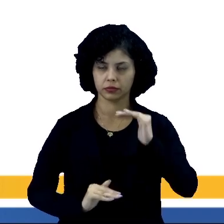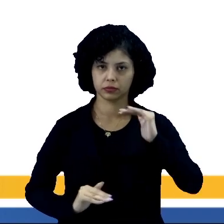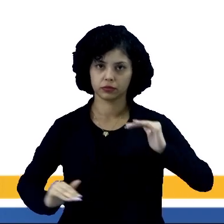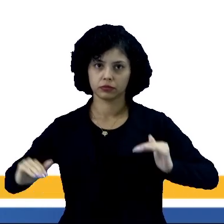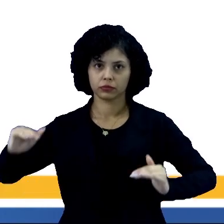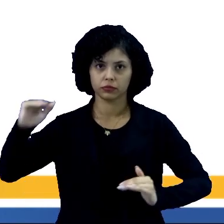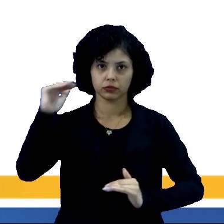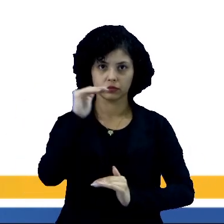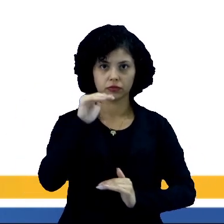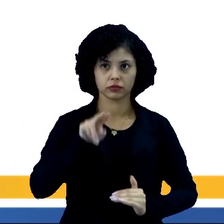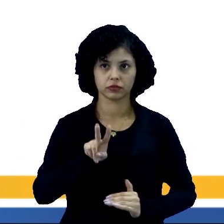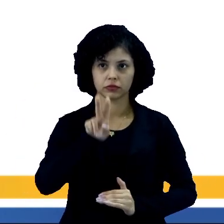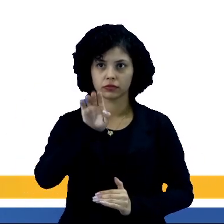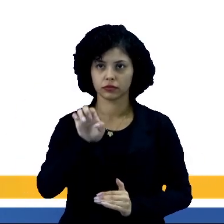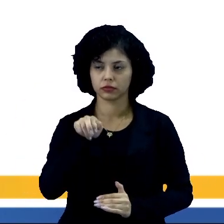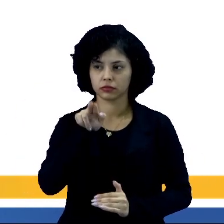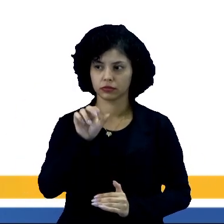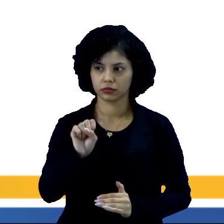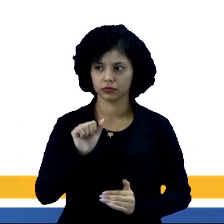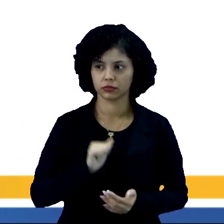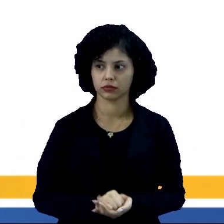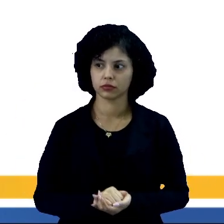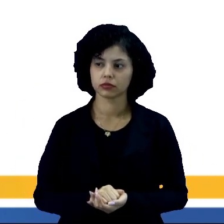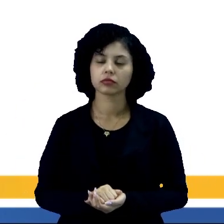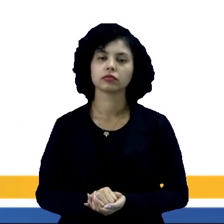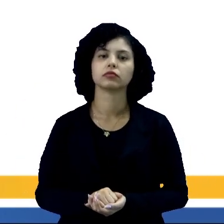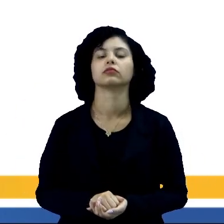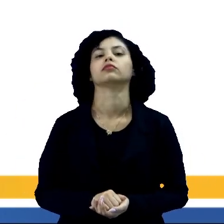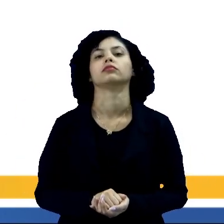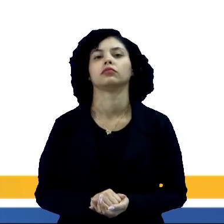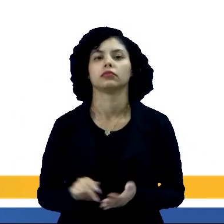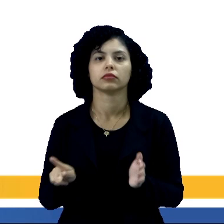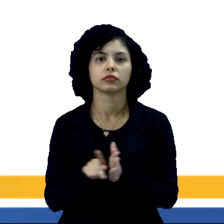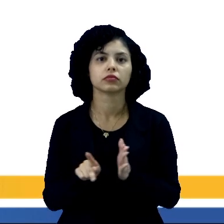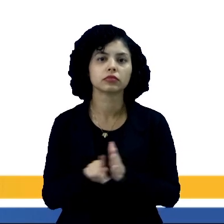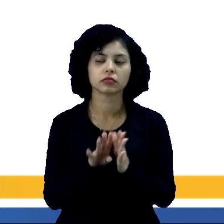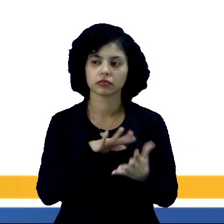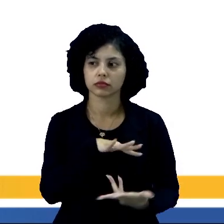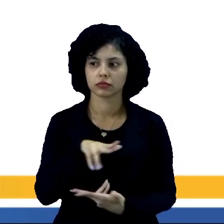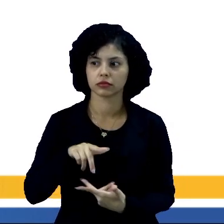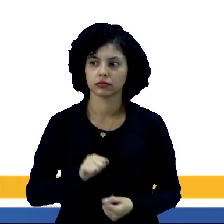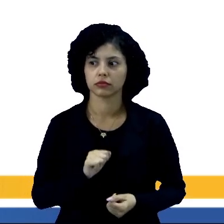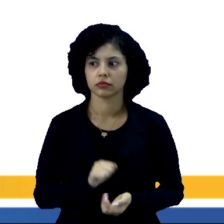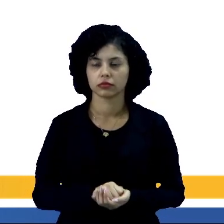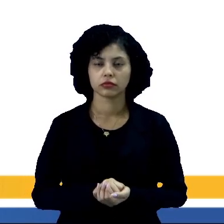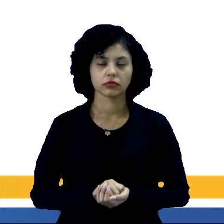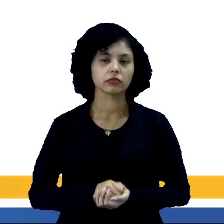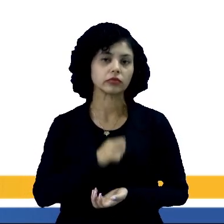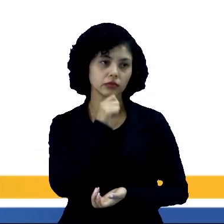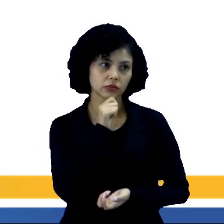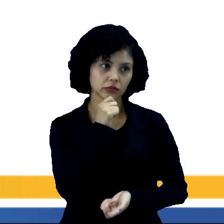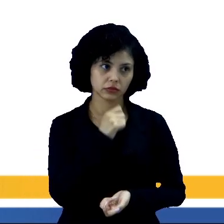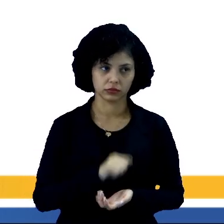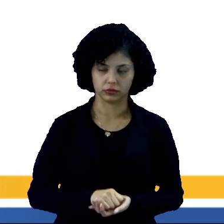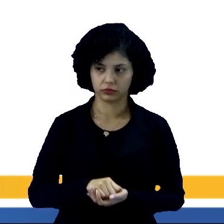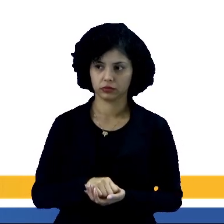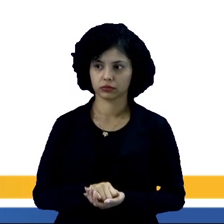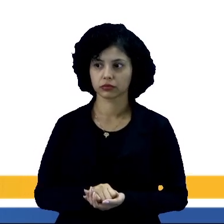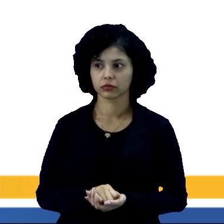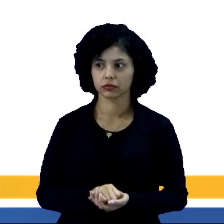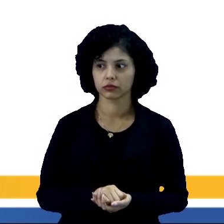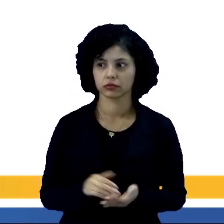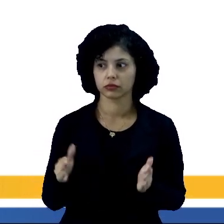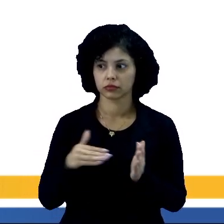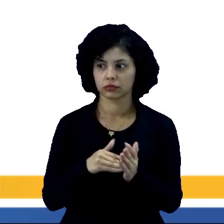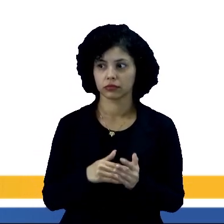ser muito superior ao que a gente tem hoje. Vai ser superior, inclusive, ao que tem na Terra, ao que tem aí em Vênus.